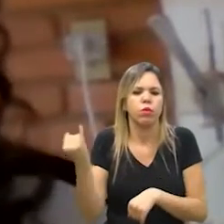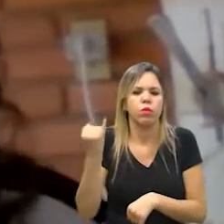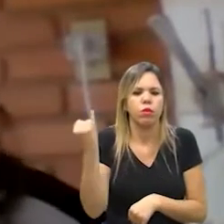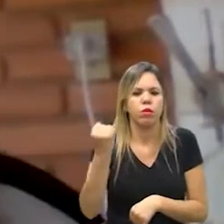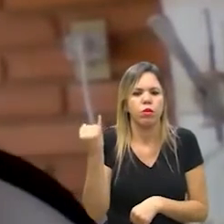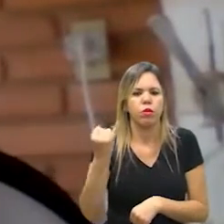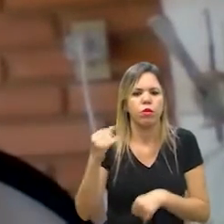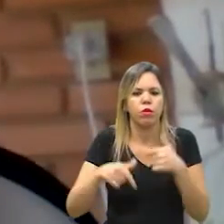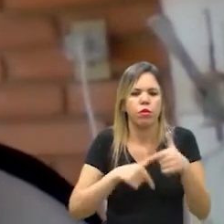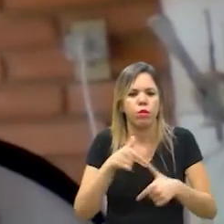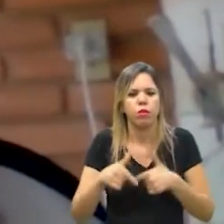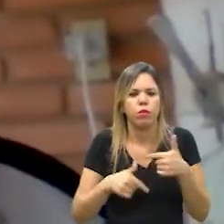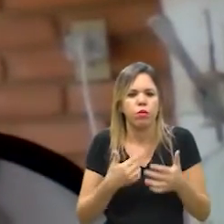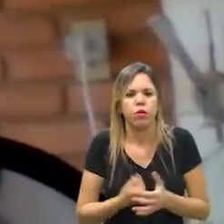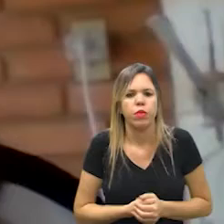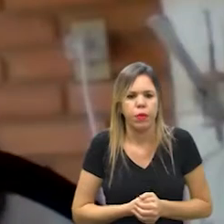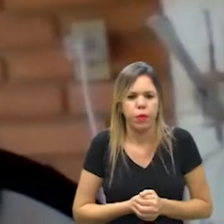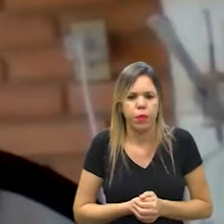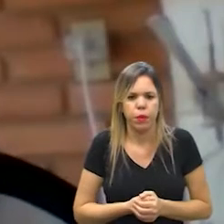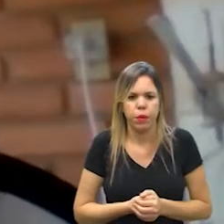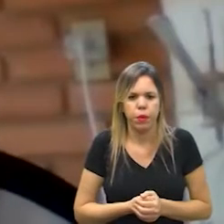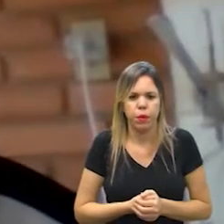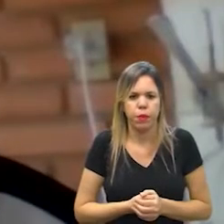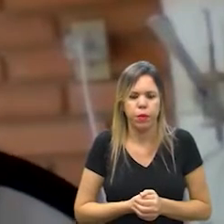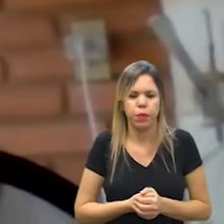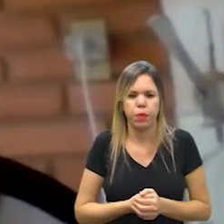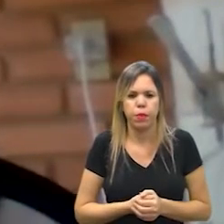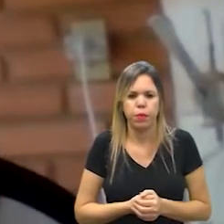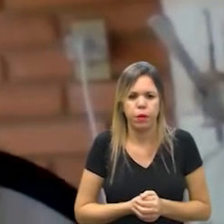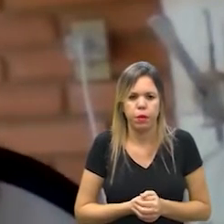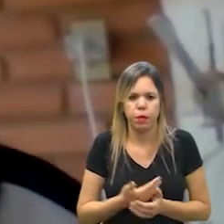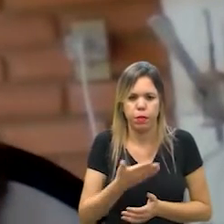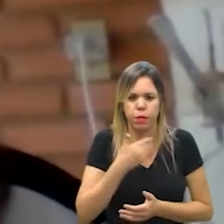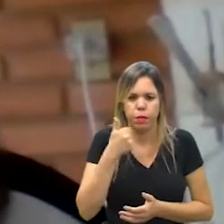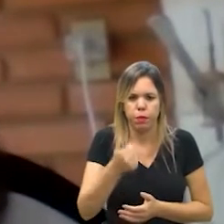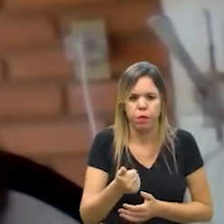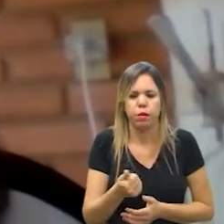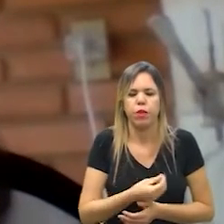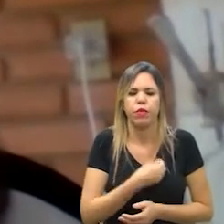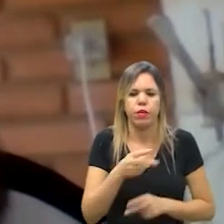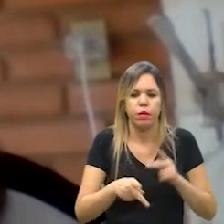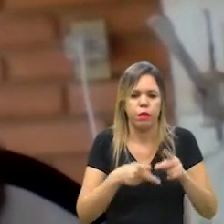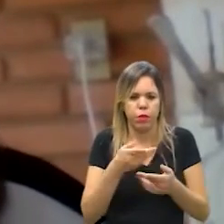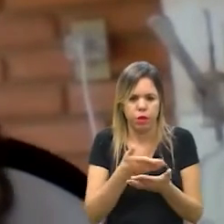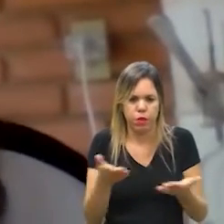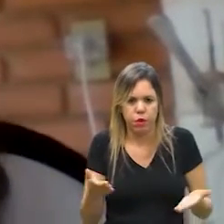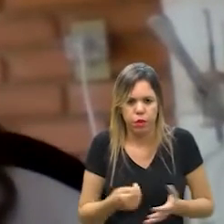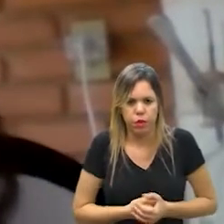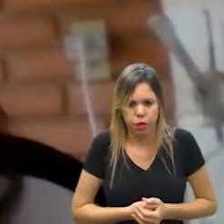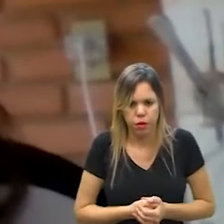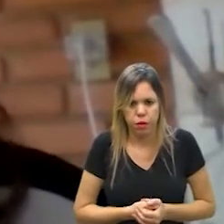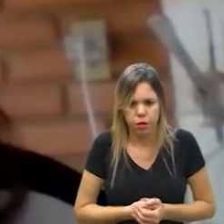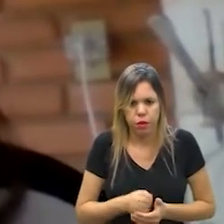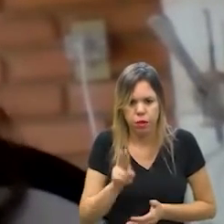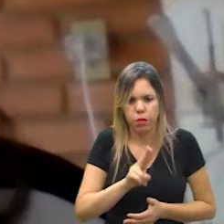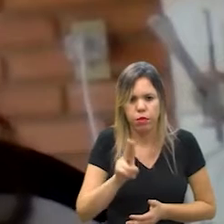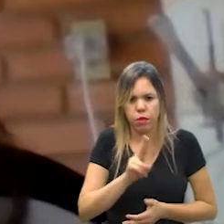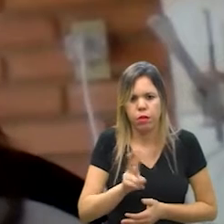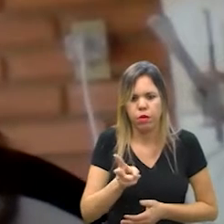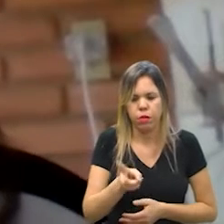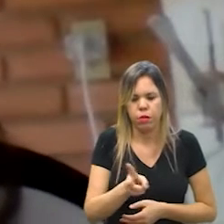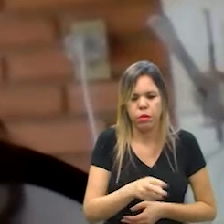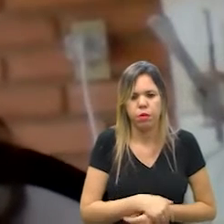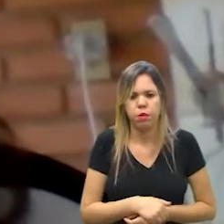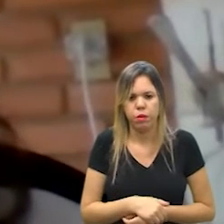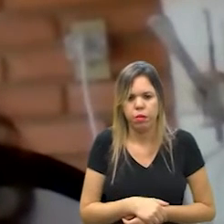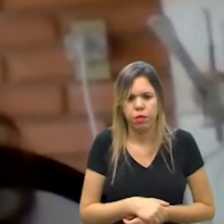o processo legislativo, a importância do trabalho do legislativo para a melhoria da vida da